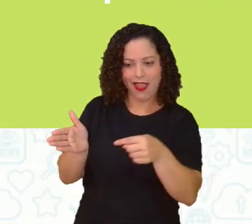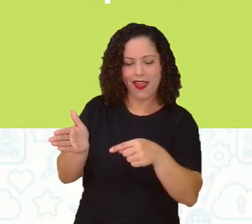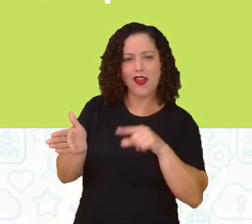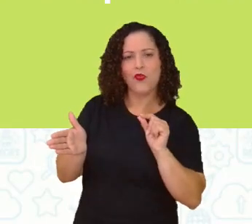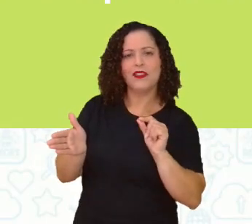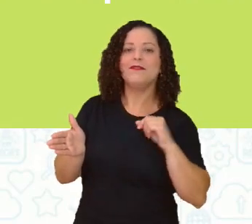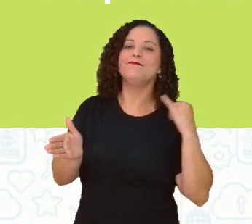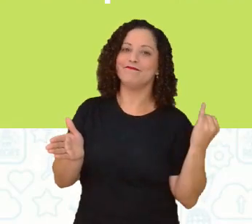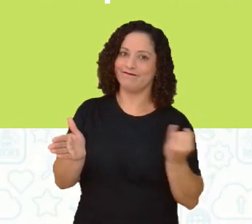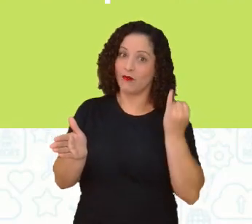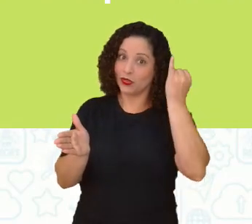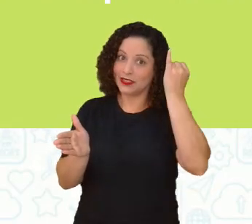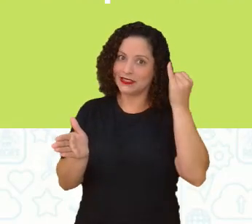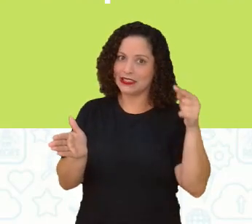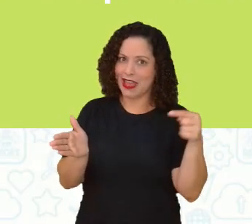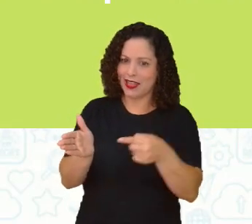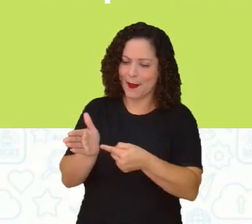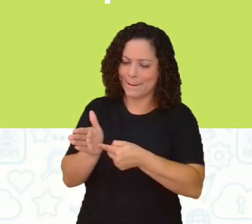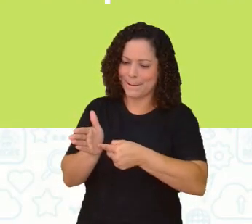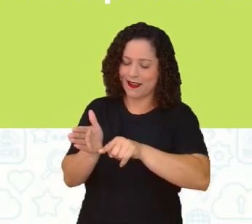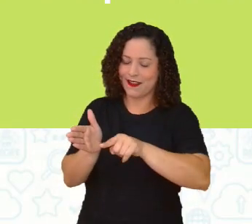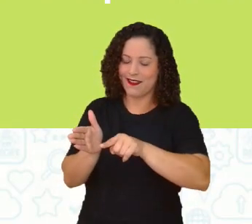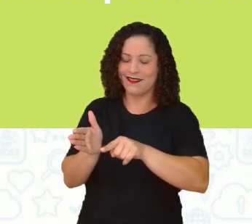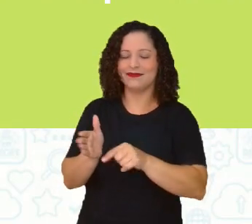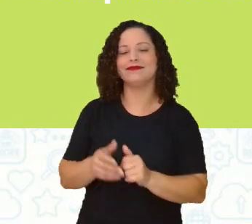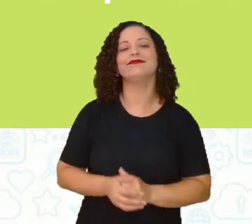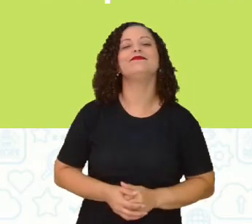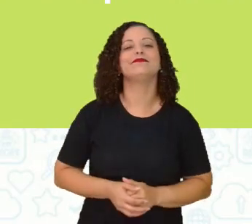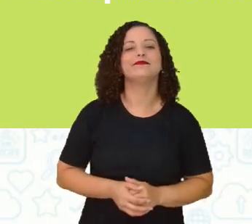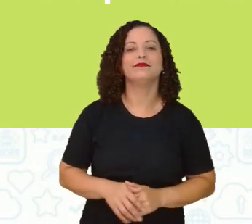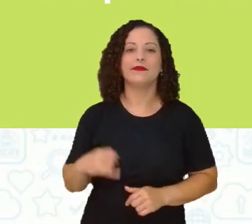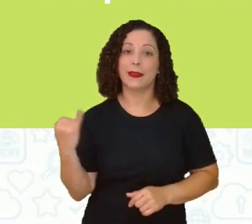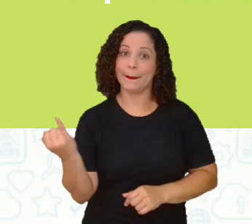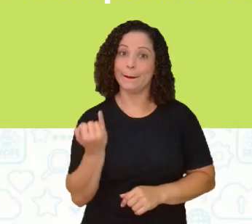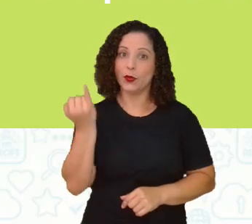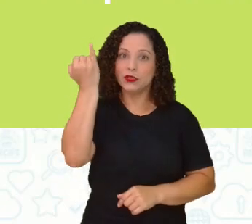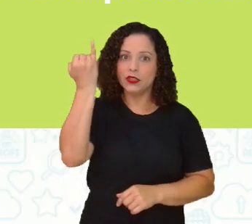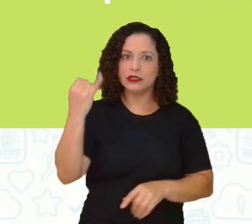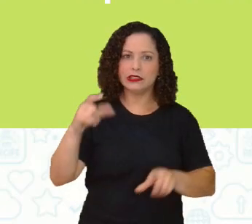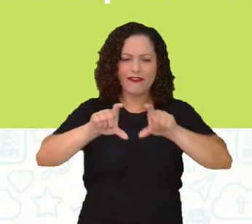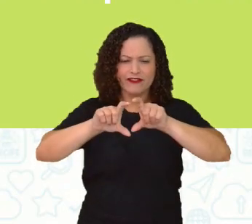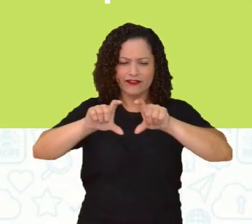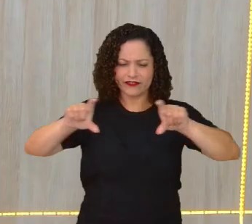muito importante, essa parte, é muito importante dessa estrutura